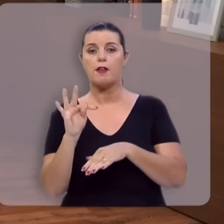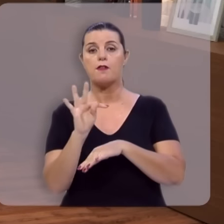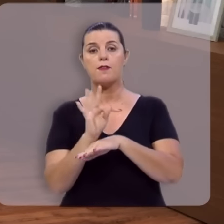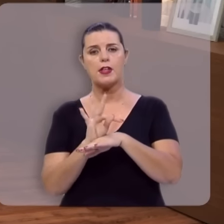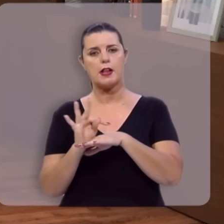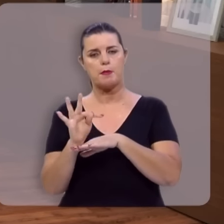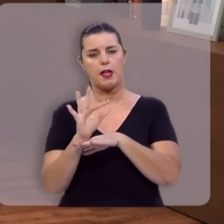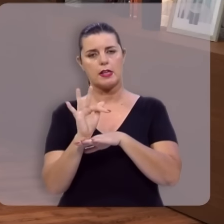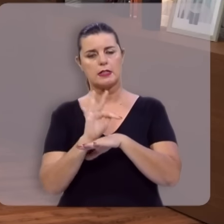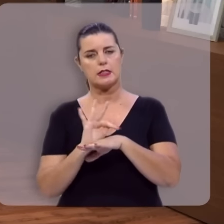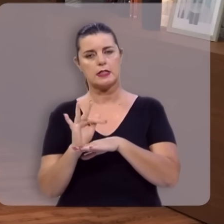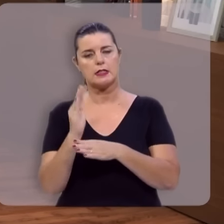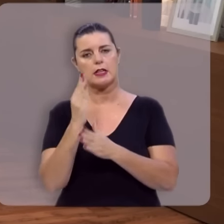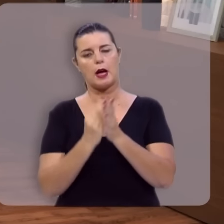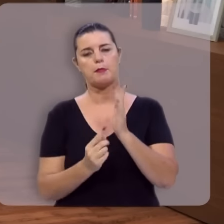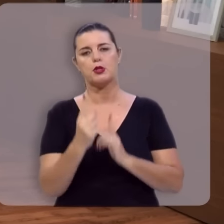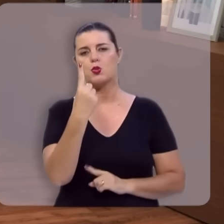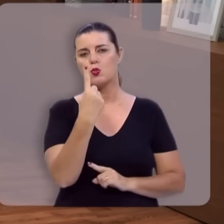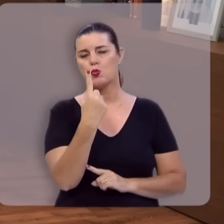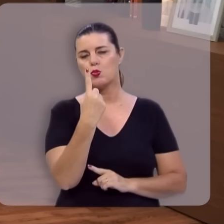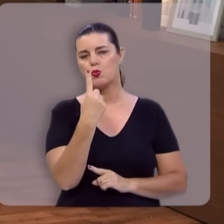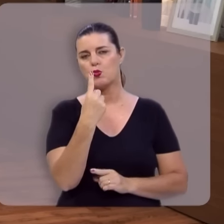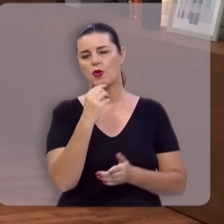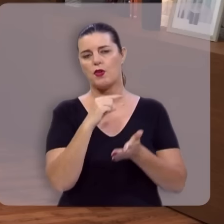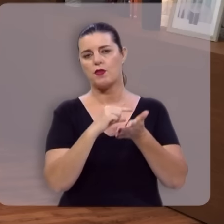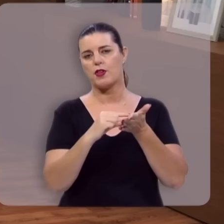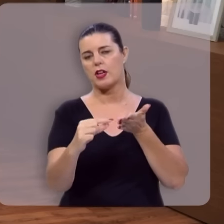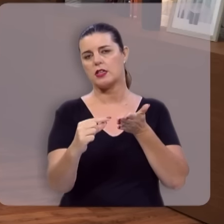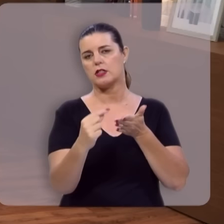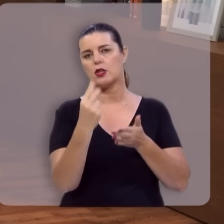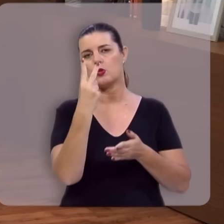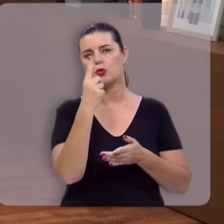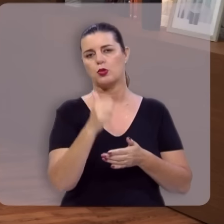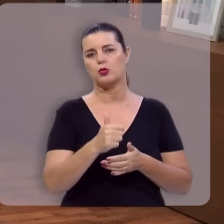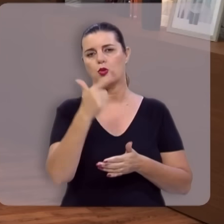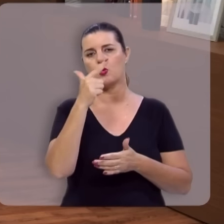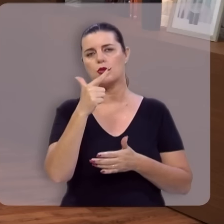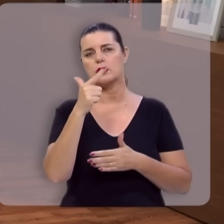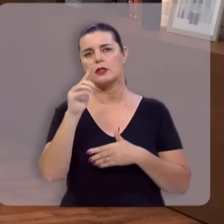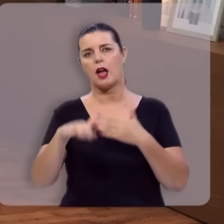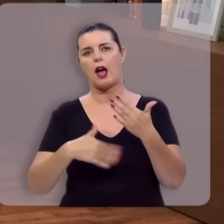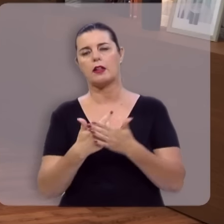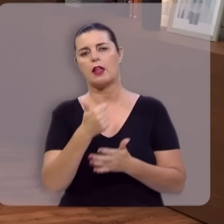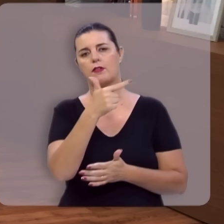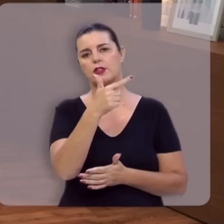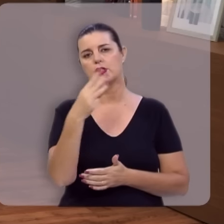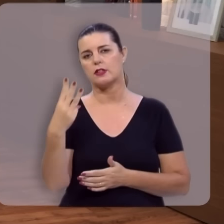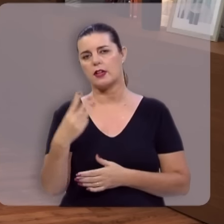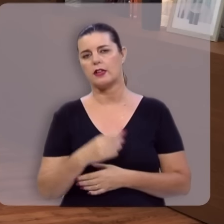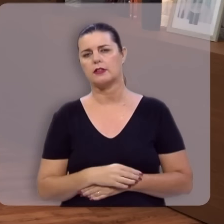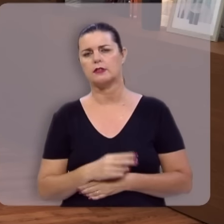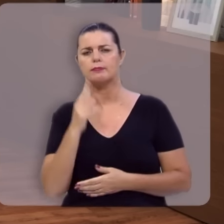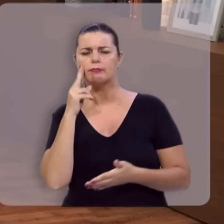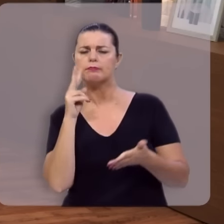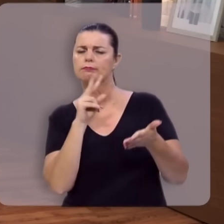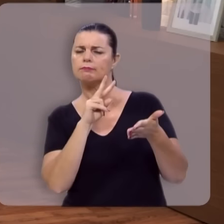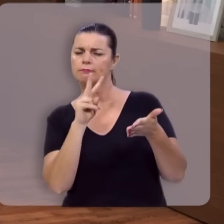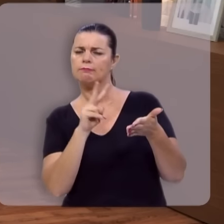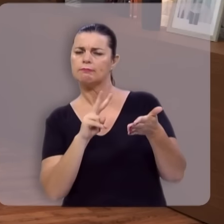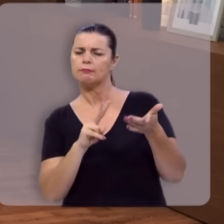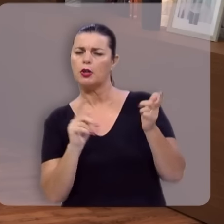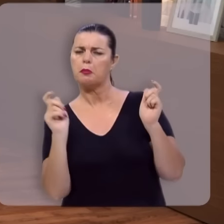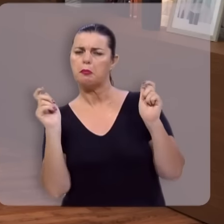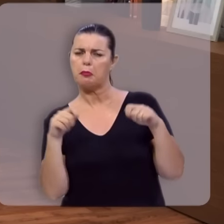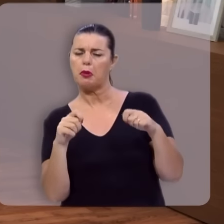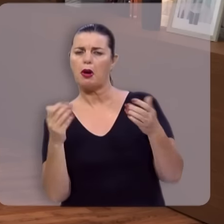é Filipenses, capítulo 1, versos 12 a 23. Eu gostaria que